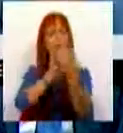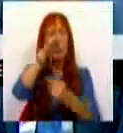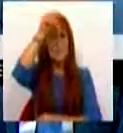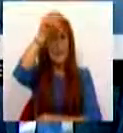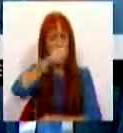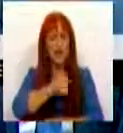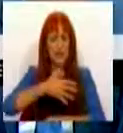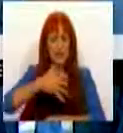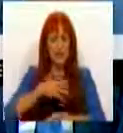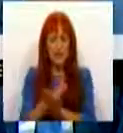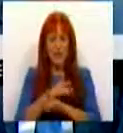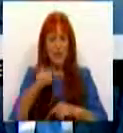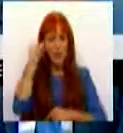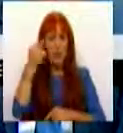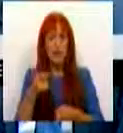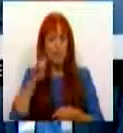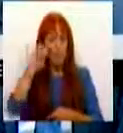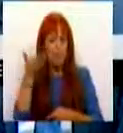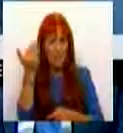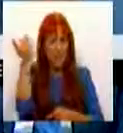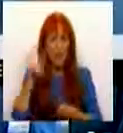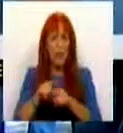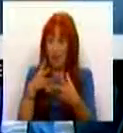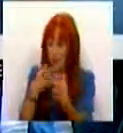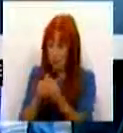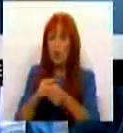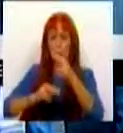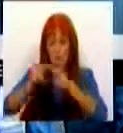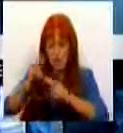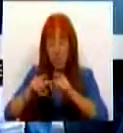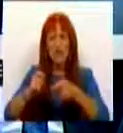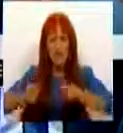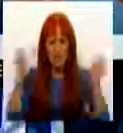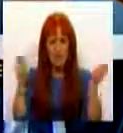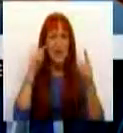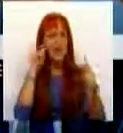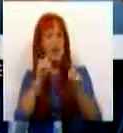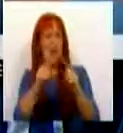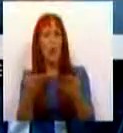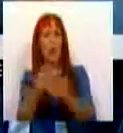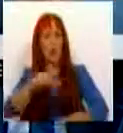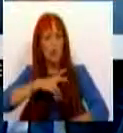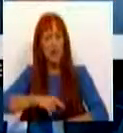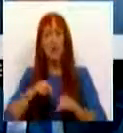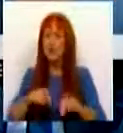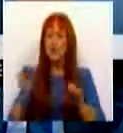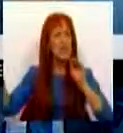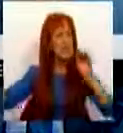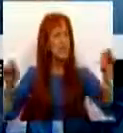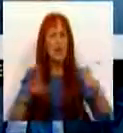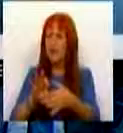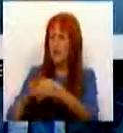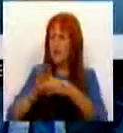terreno com as empresas do setor turístico mais afetadas para com elas construir uma campanha dirigida ao mercado nacional, para convocarmos